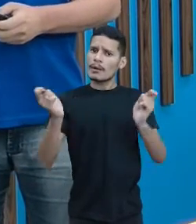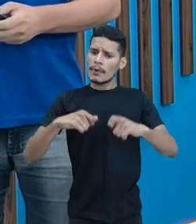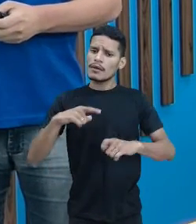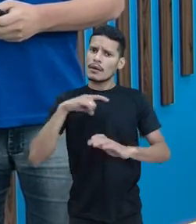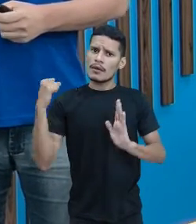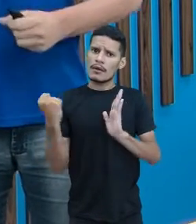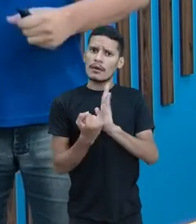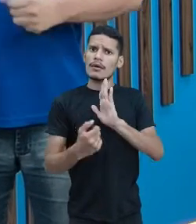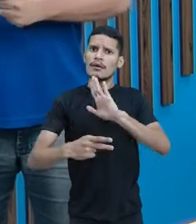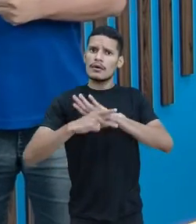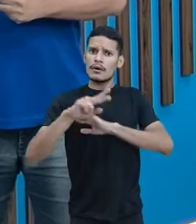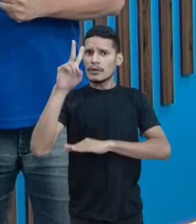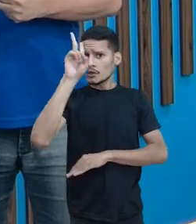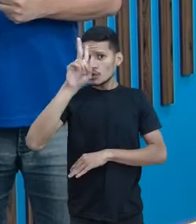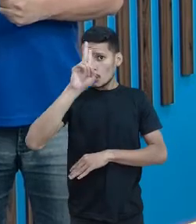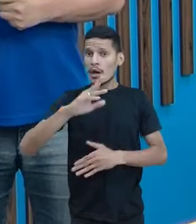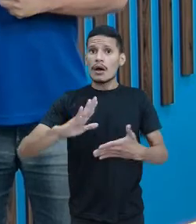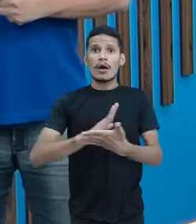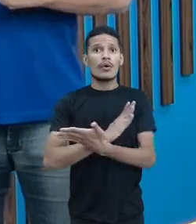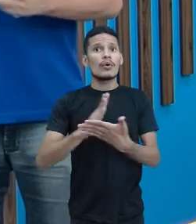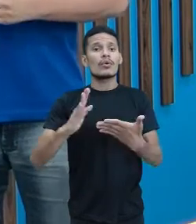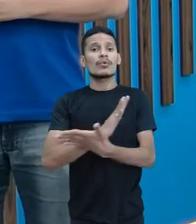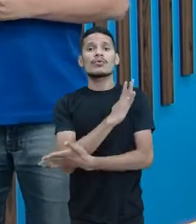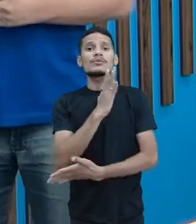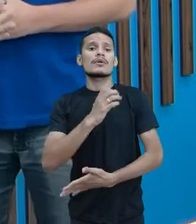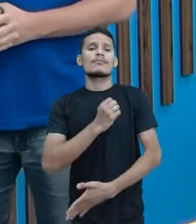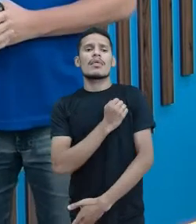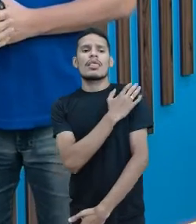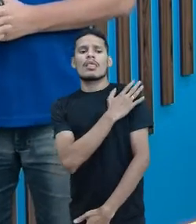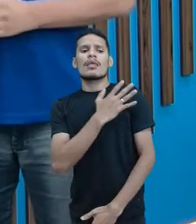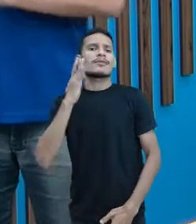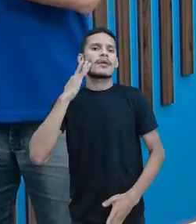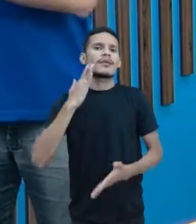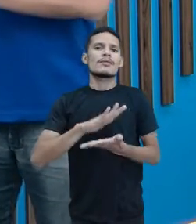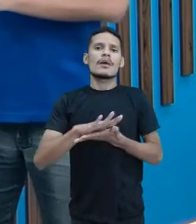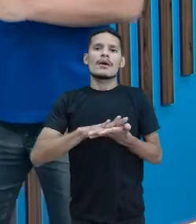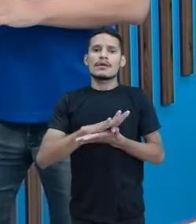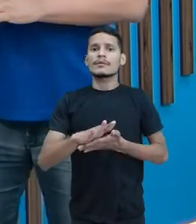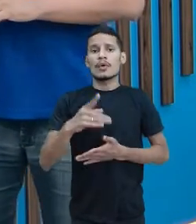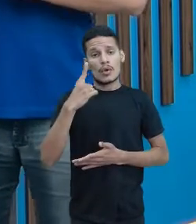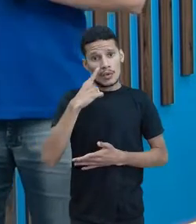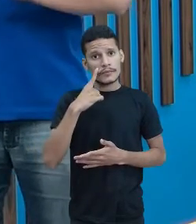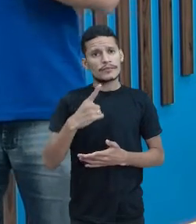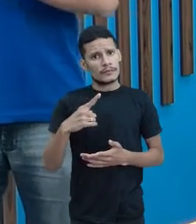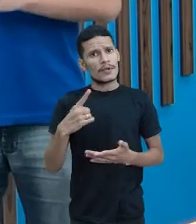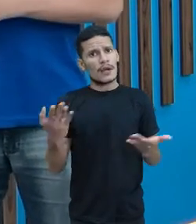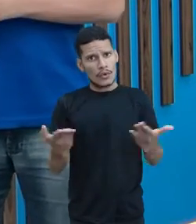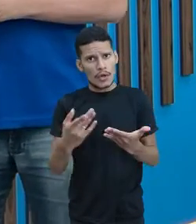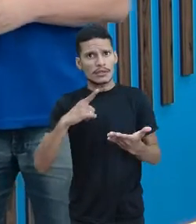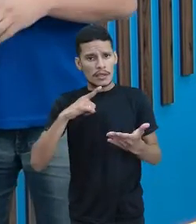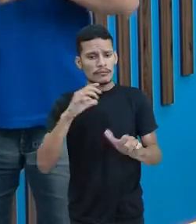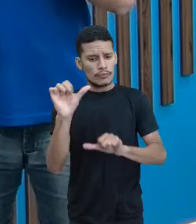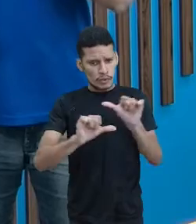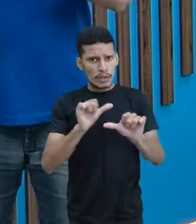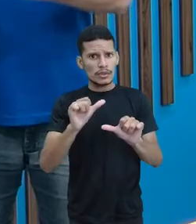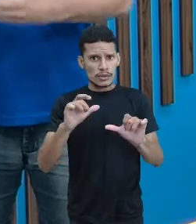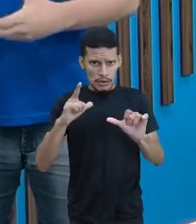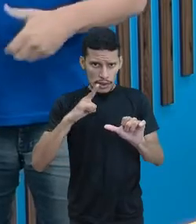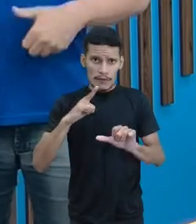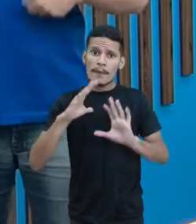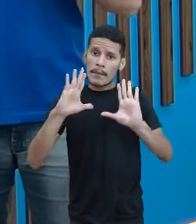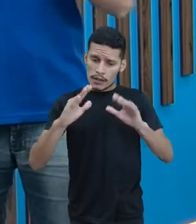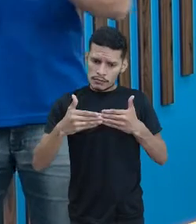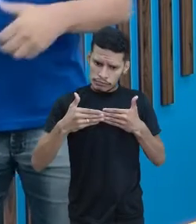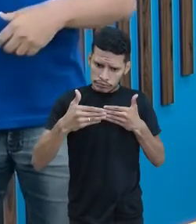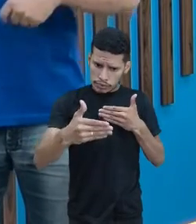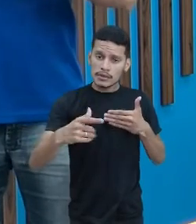nossa história. Militares que não conseguem entender muito bem. Nesse caso, a gente tem realmente um processo de mudança, mas na sequência a